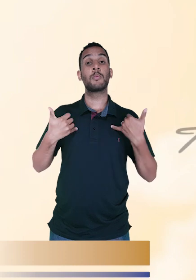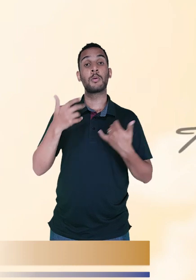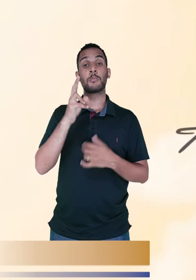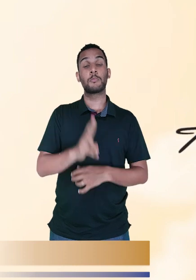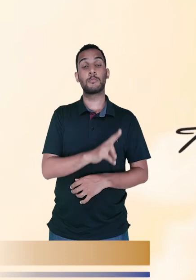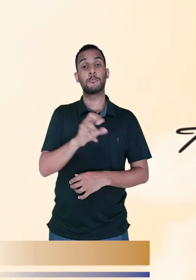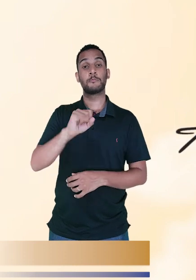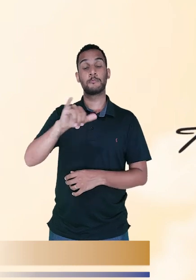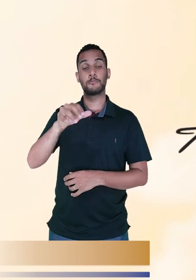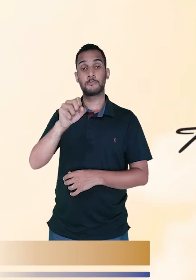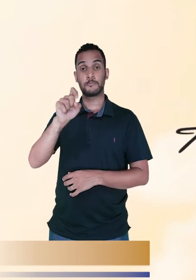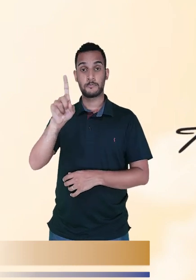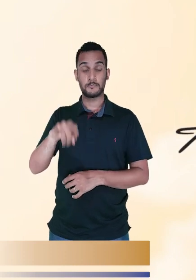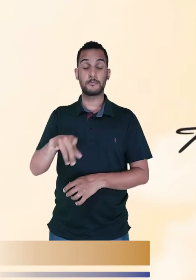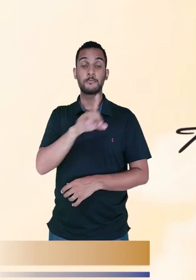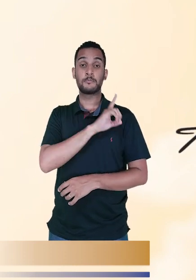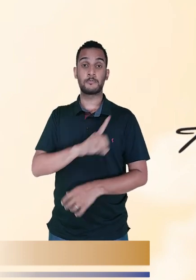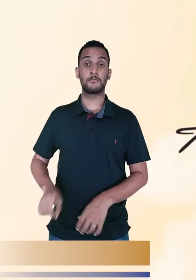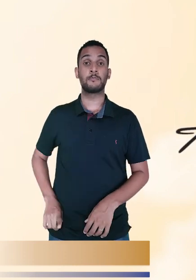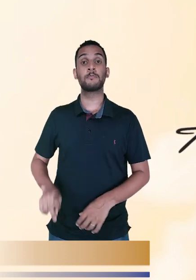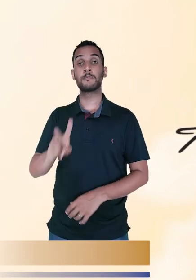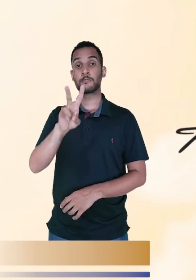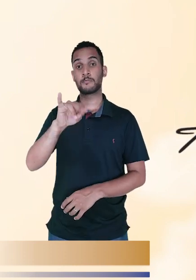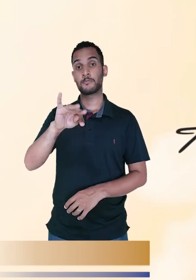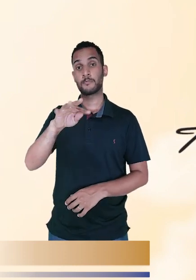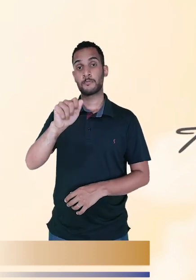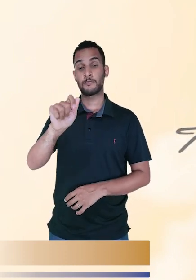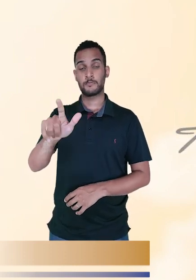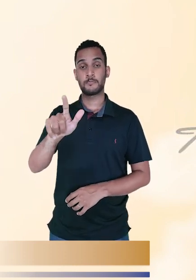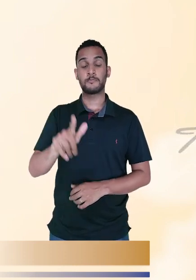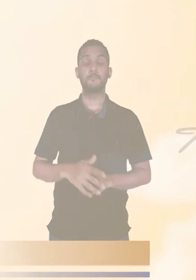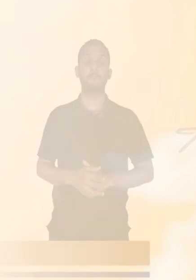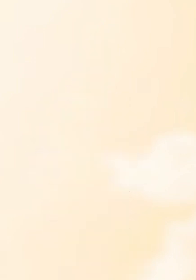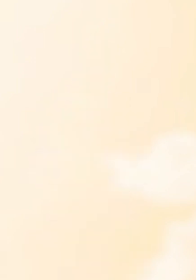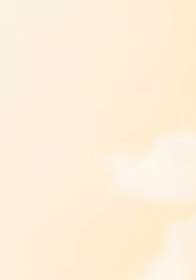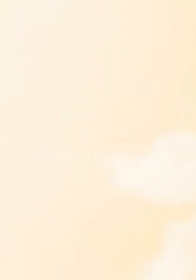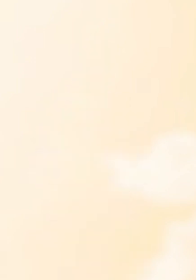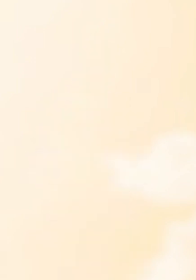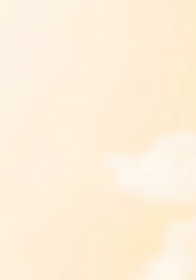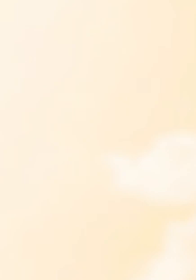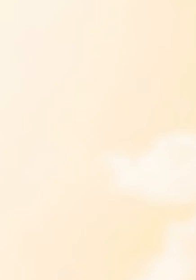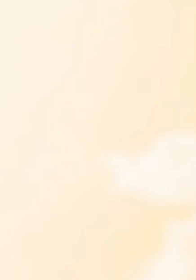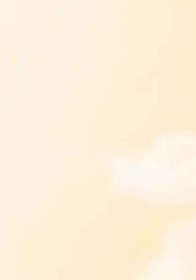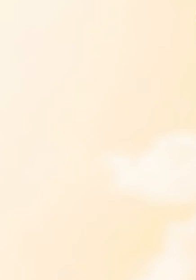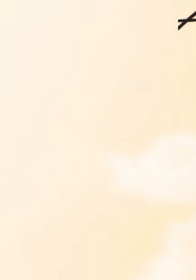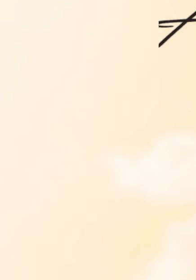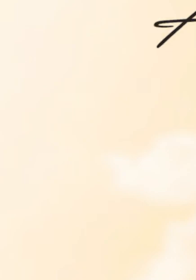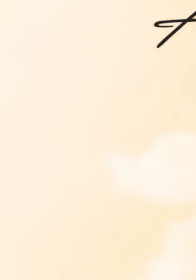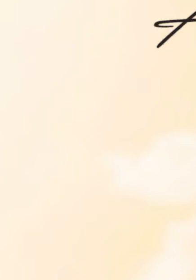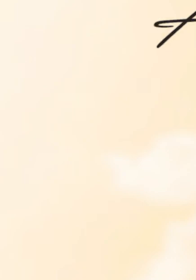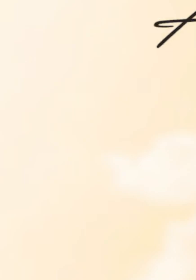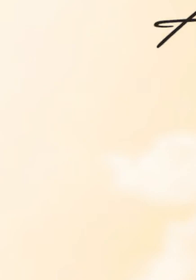padre José Martins Carvalho e do diácono Vital Henrique Barbosa.